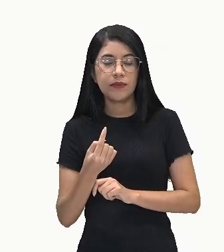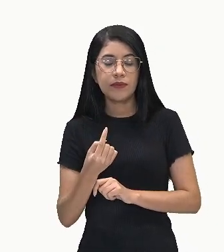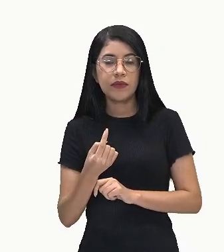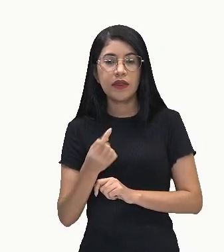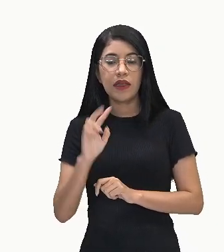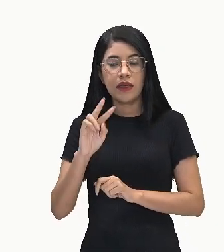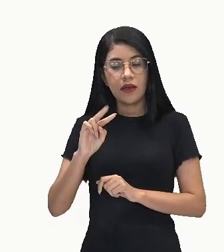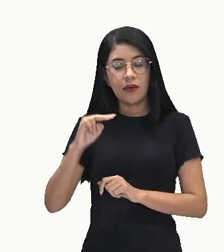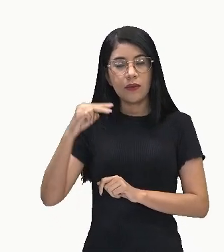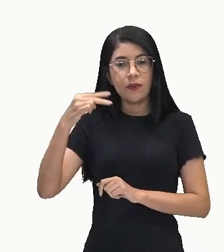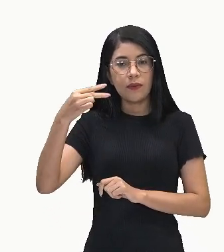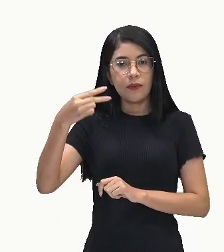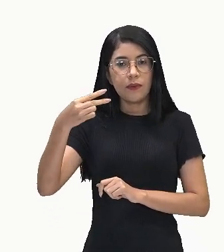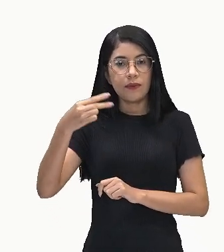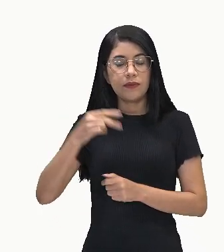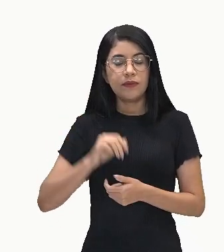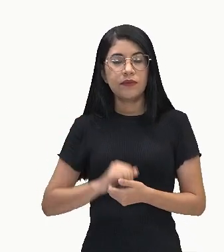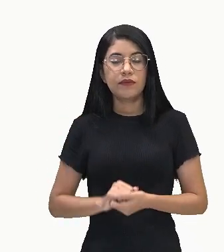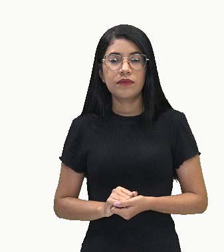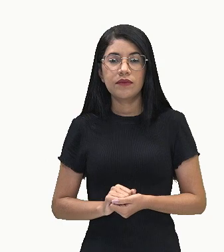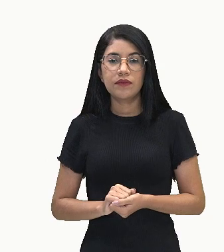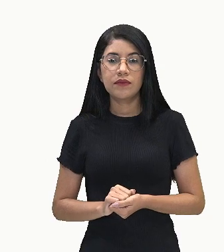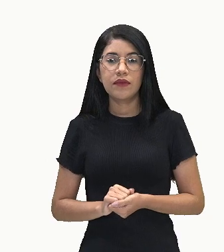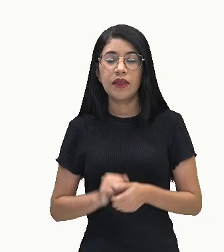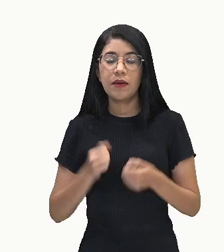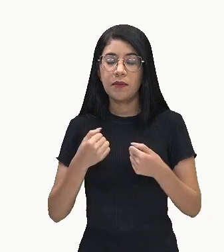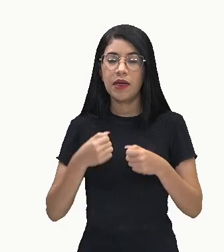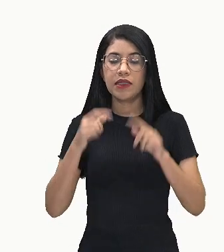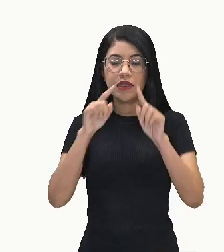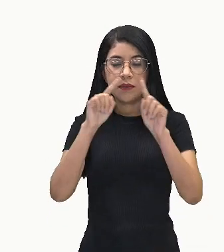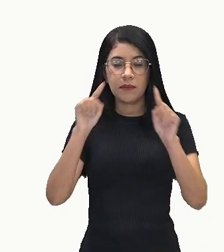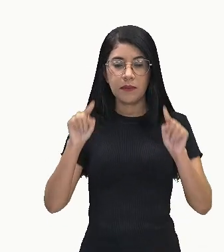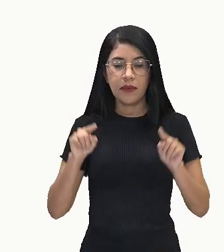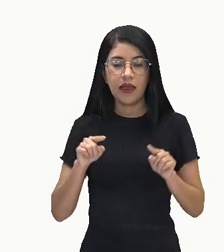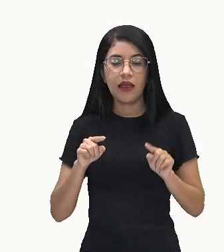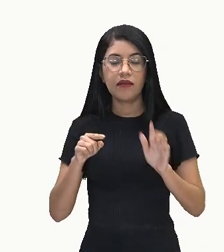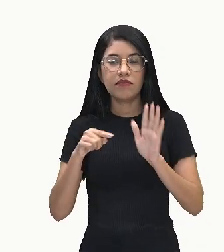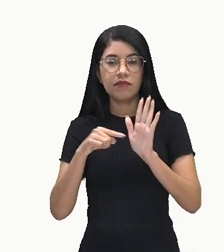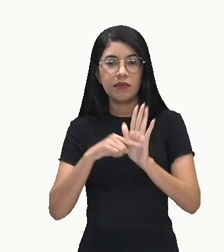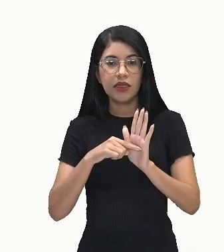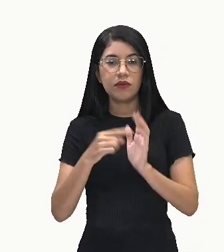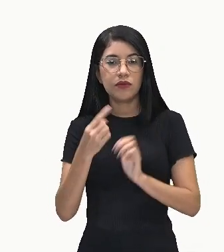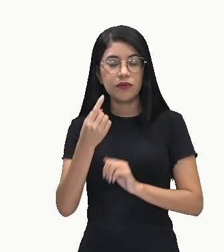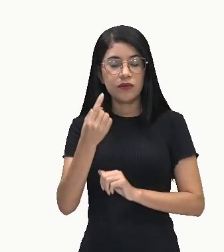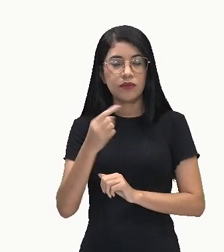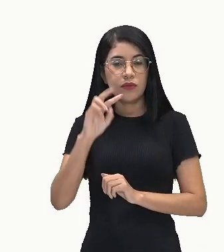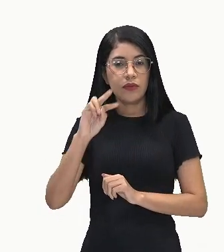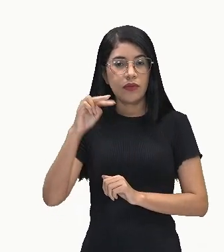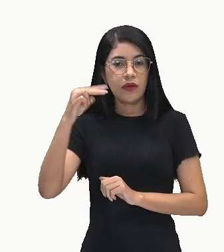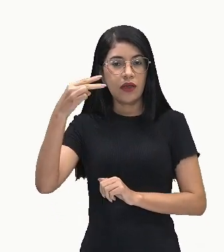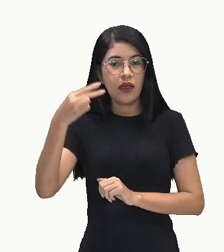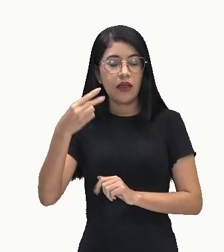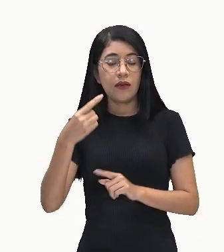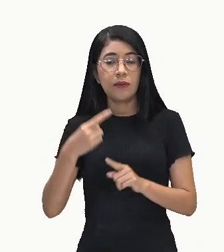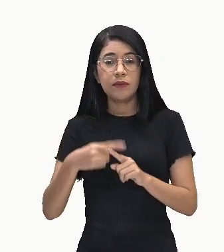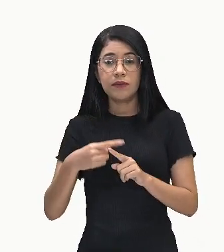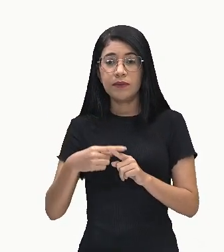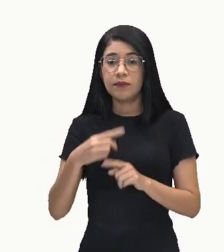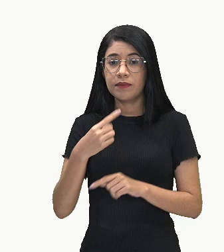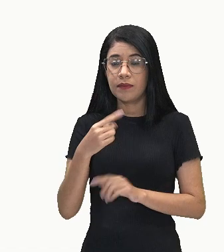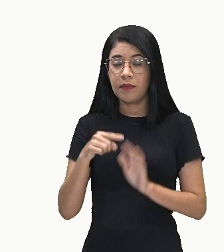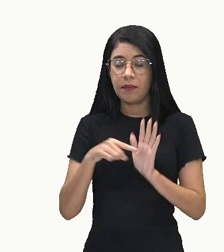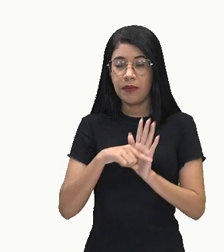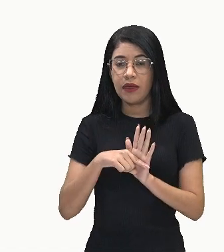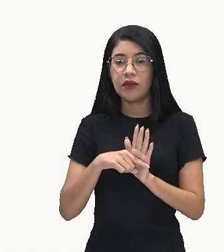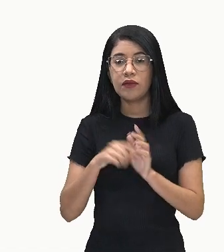né? Tem a necessidade de colocá-lo entre parênteses. Menos. Por que menos? Porque faz parte